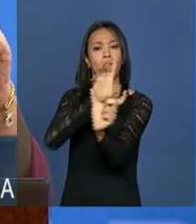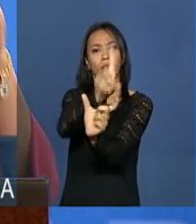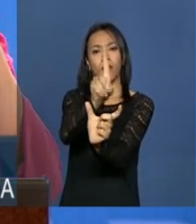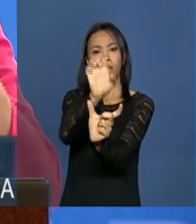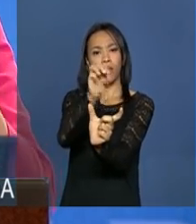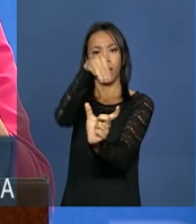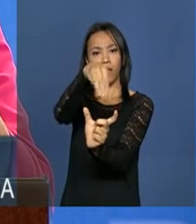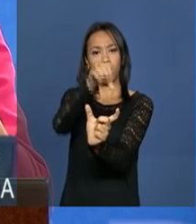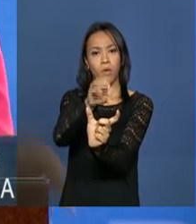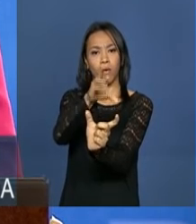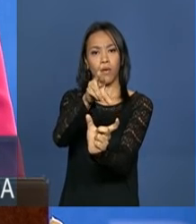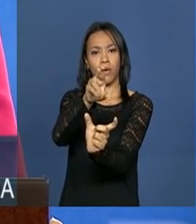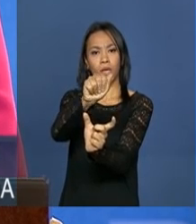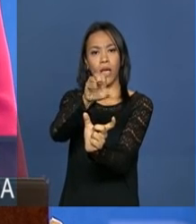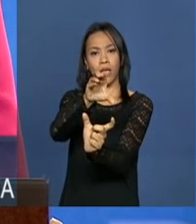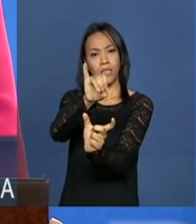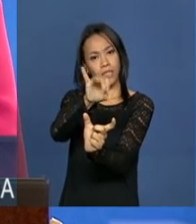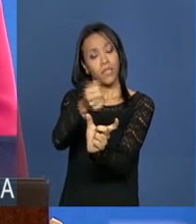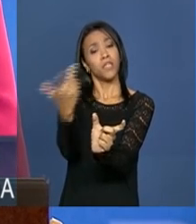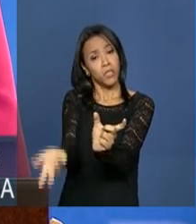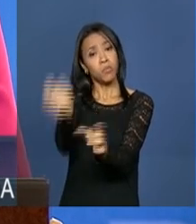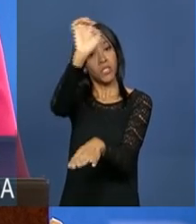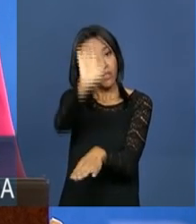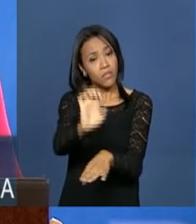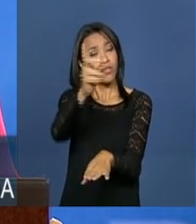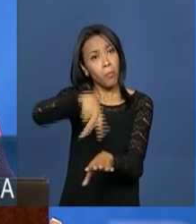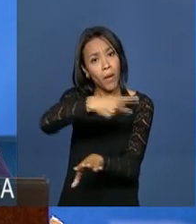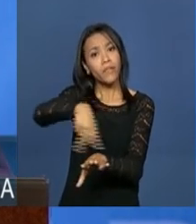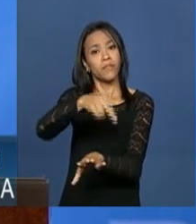apoio a nós